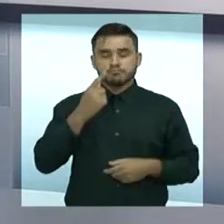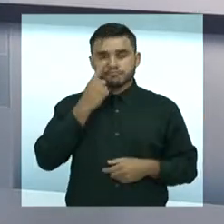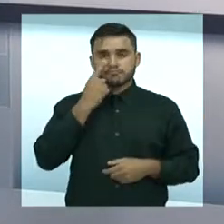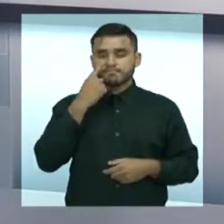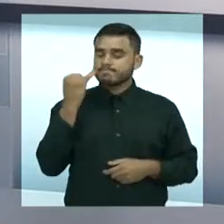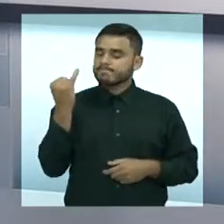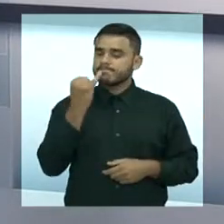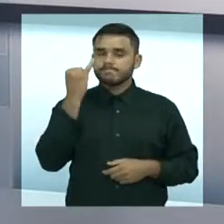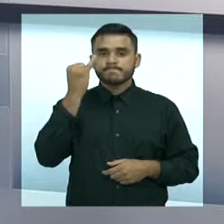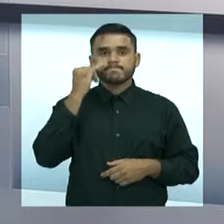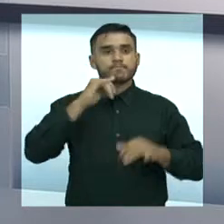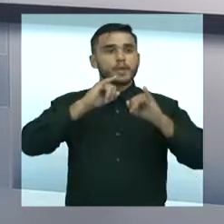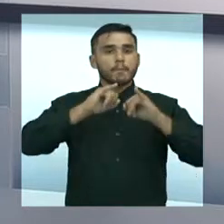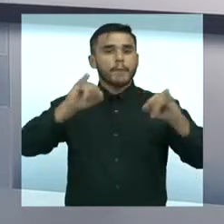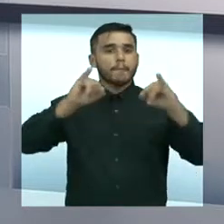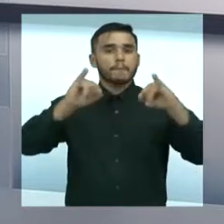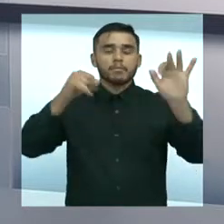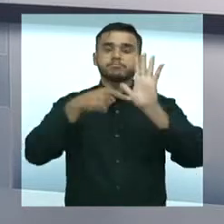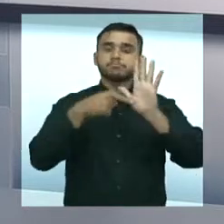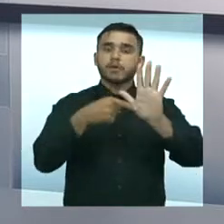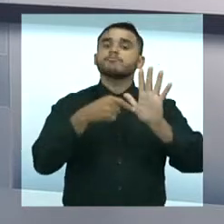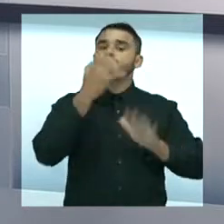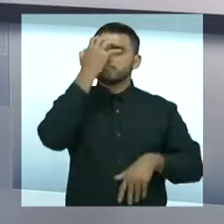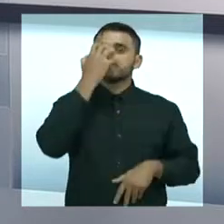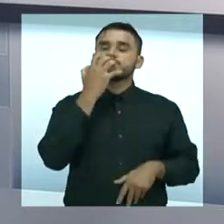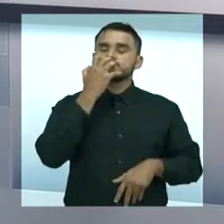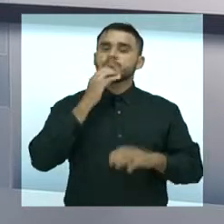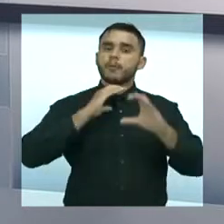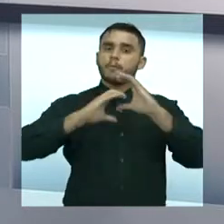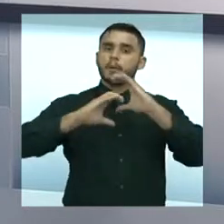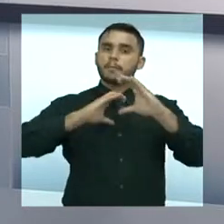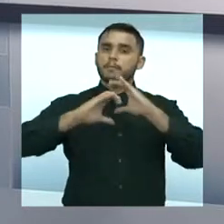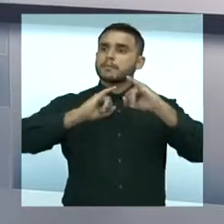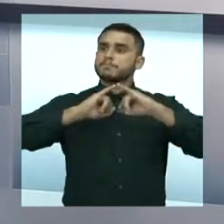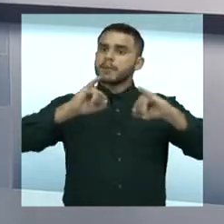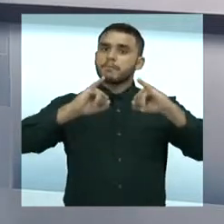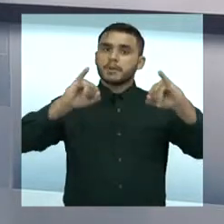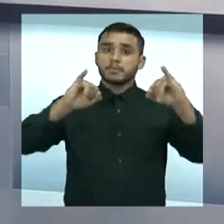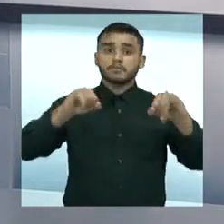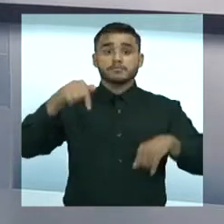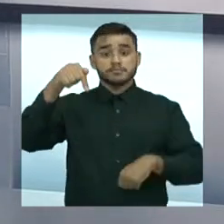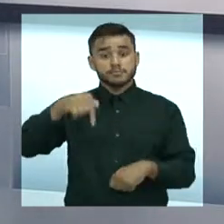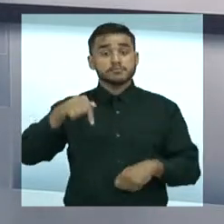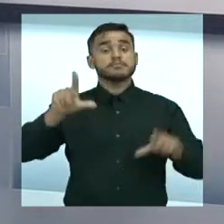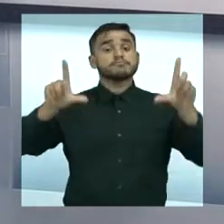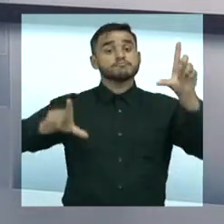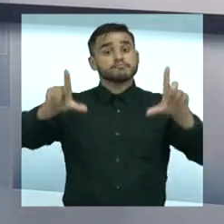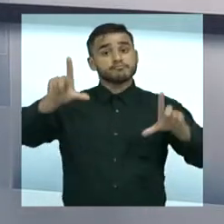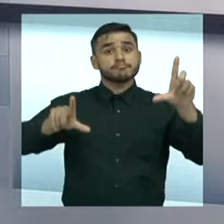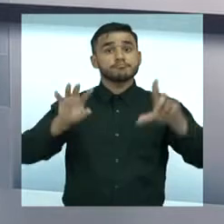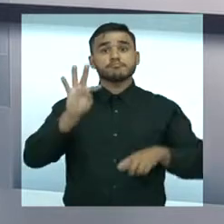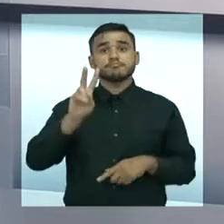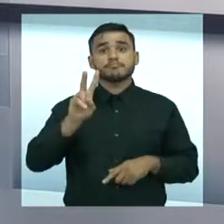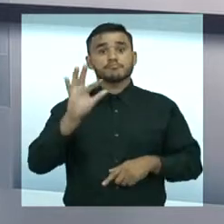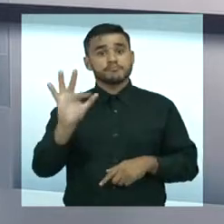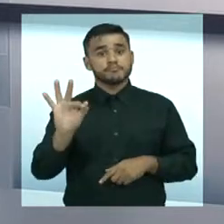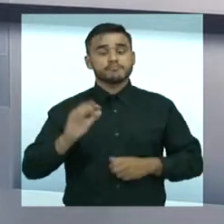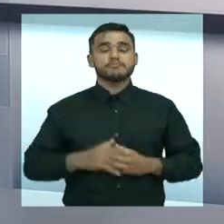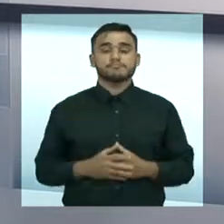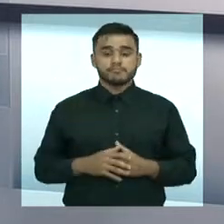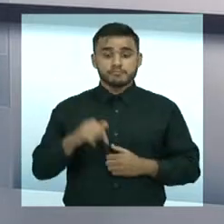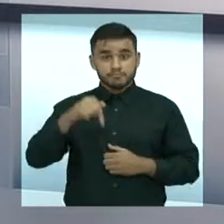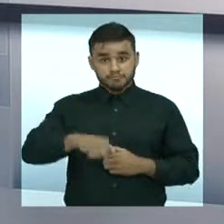ferramenta de transparência em comunicação da TV Fortaleza, da Câmara Municipal de